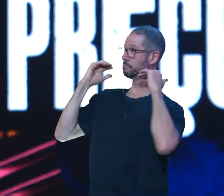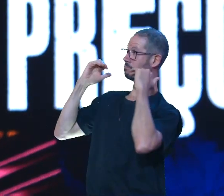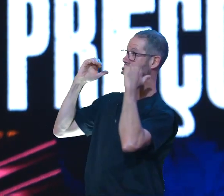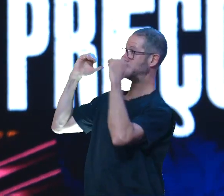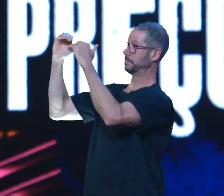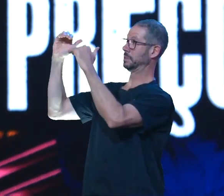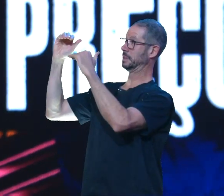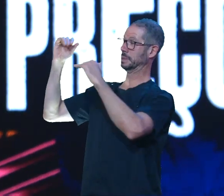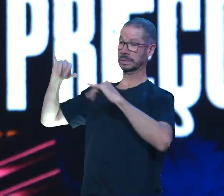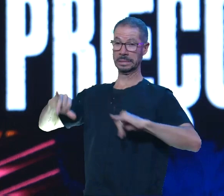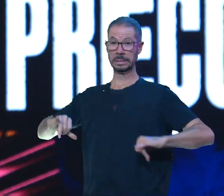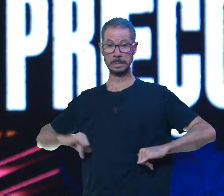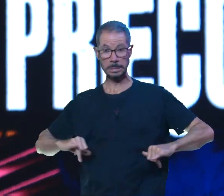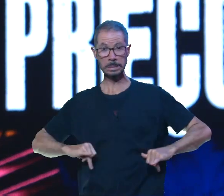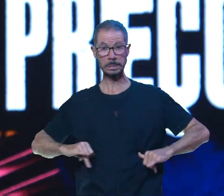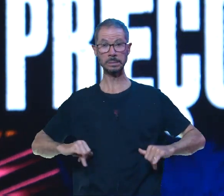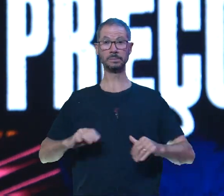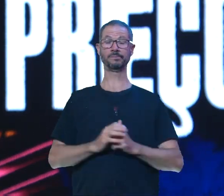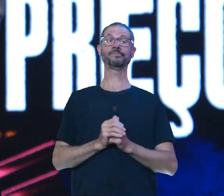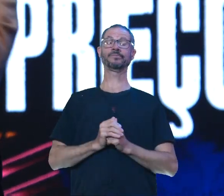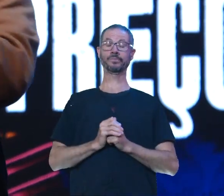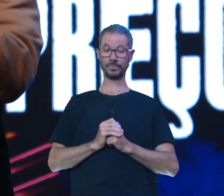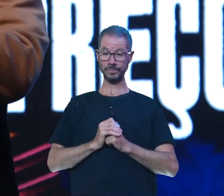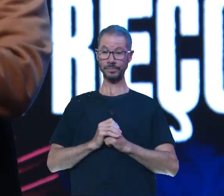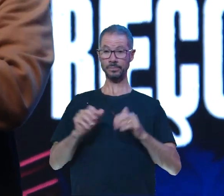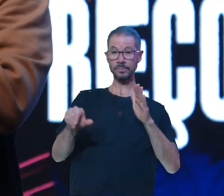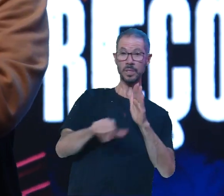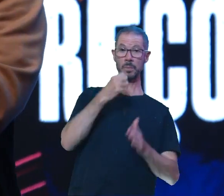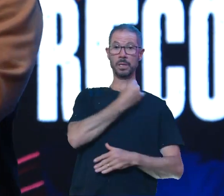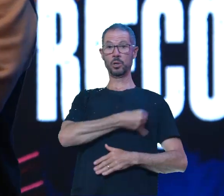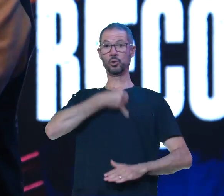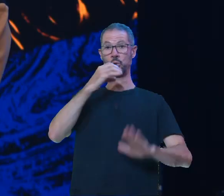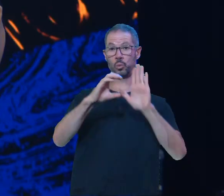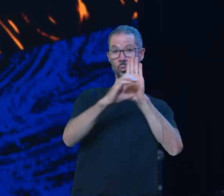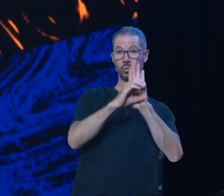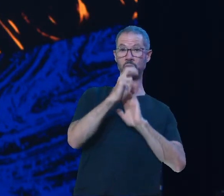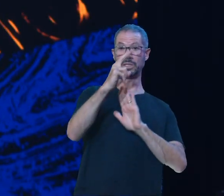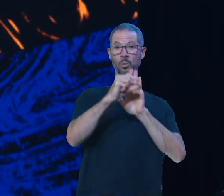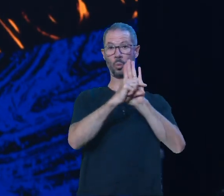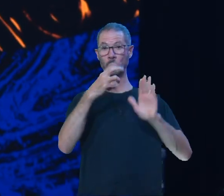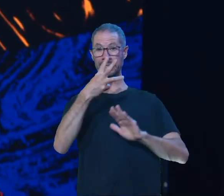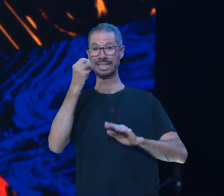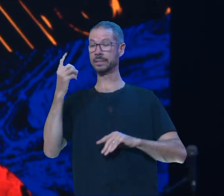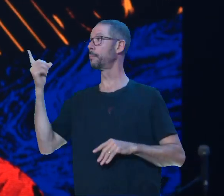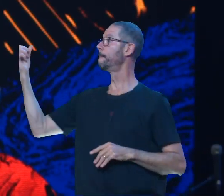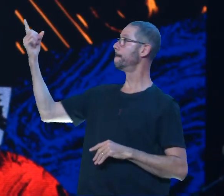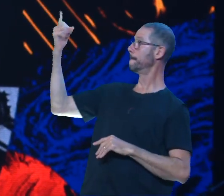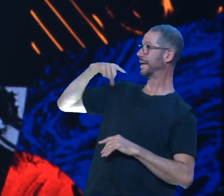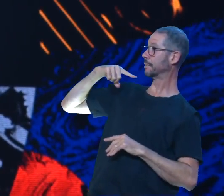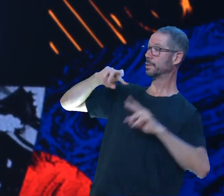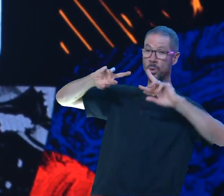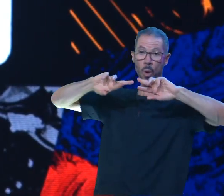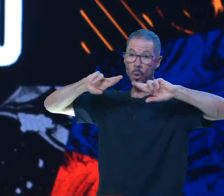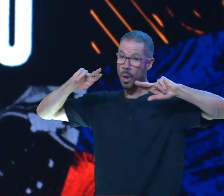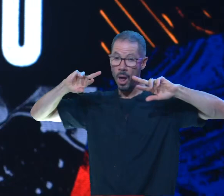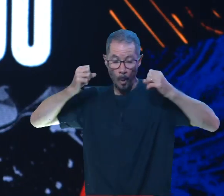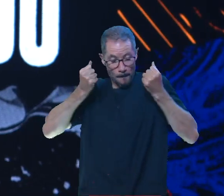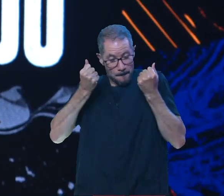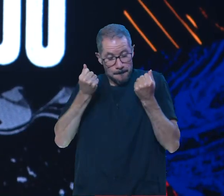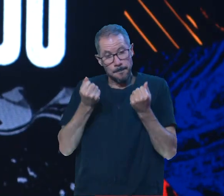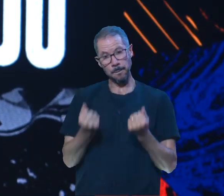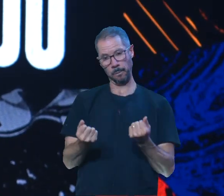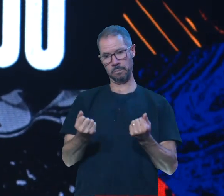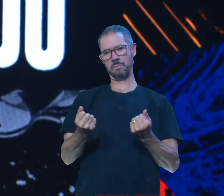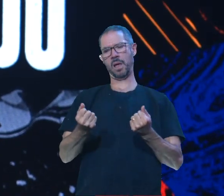pagar o preço disso. 1 João 5, versículo 13 vai dizer que os mandamentos do Senhor não são